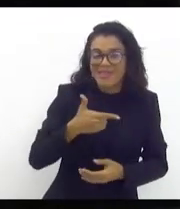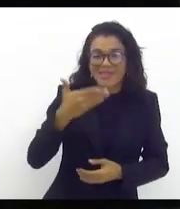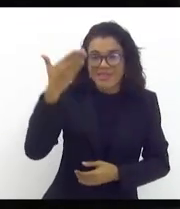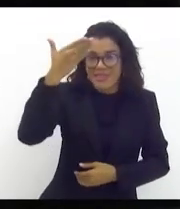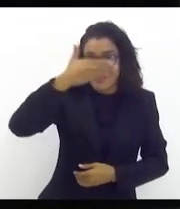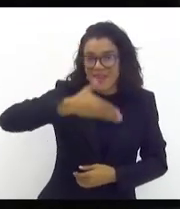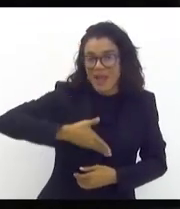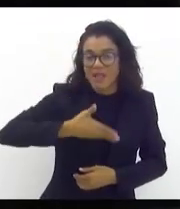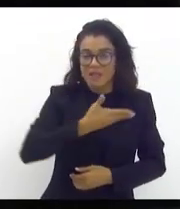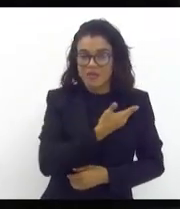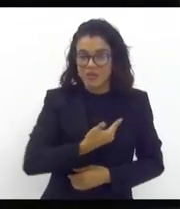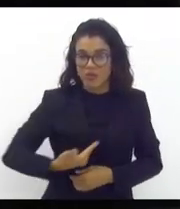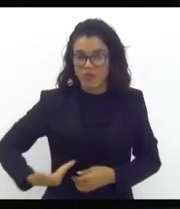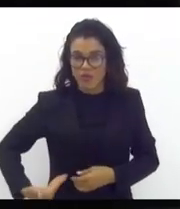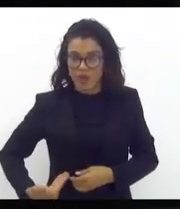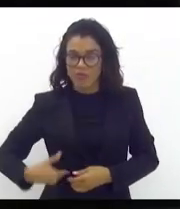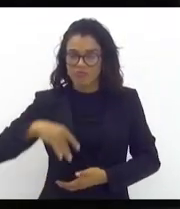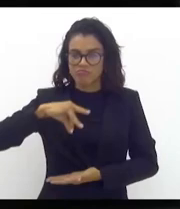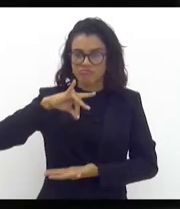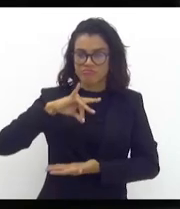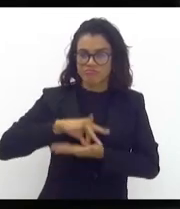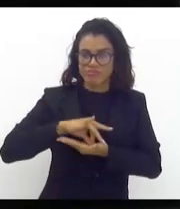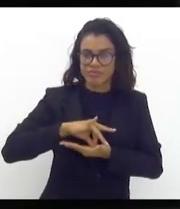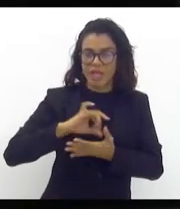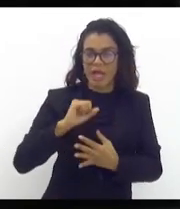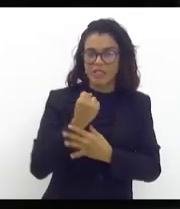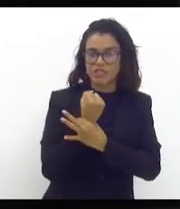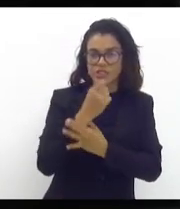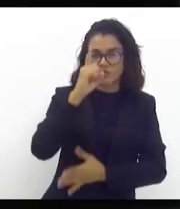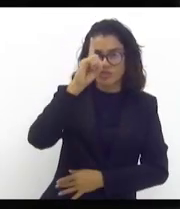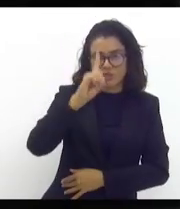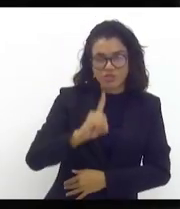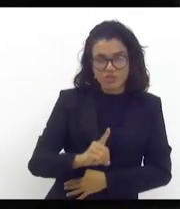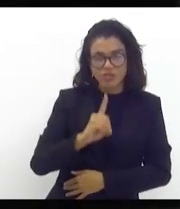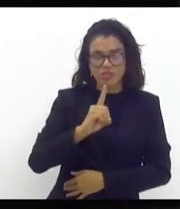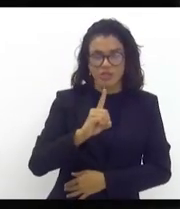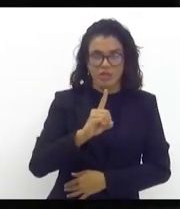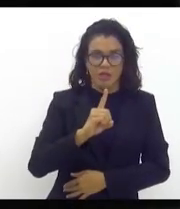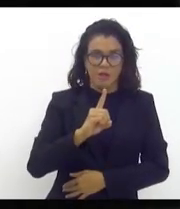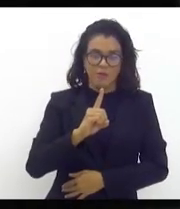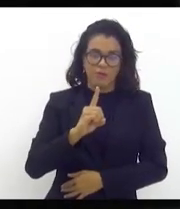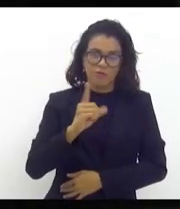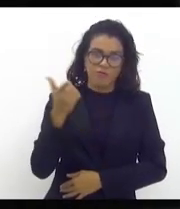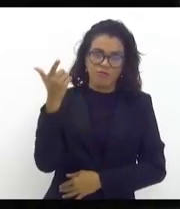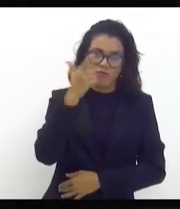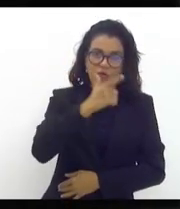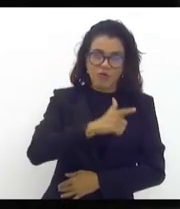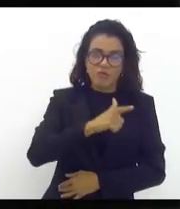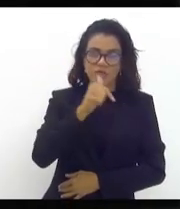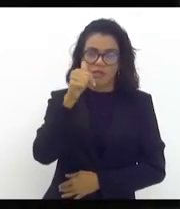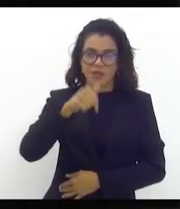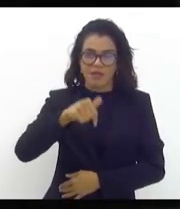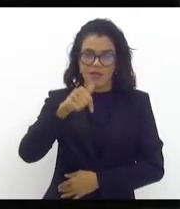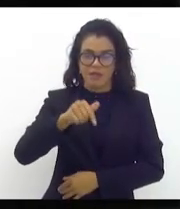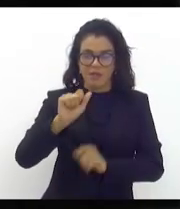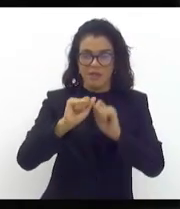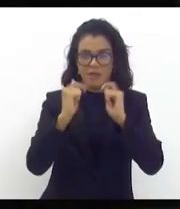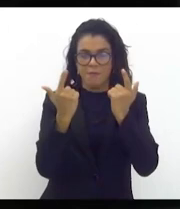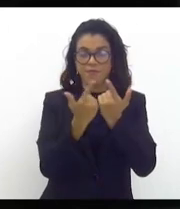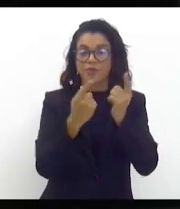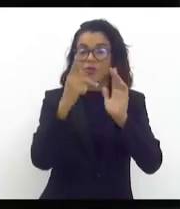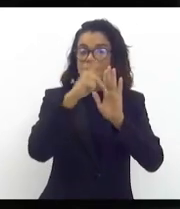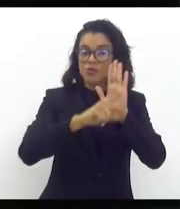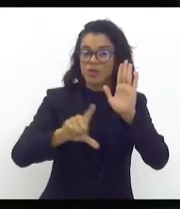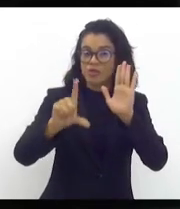governo para concretizar os direitos e garantias que foram concebidos aqui, no projeto da